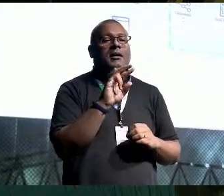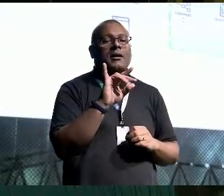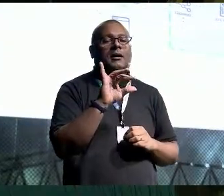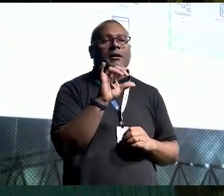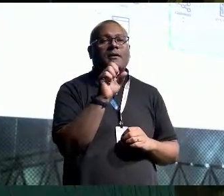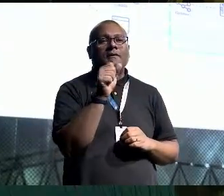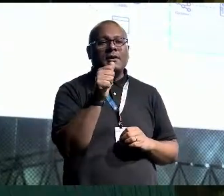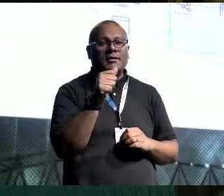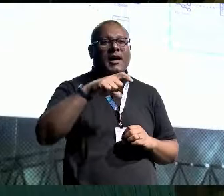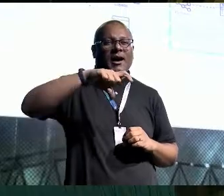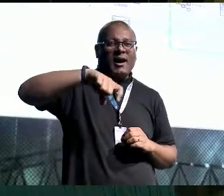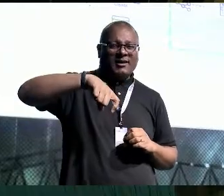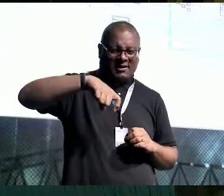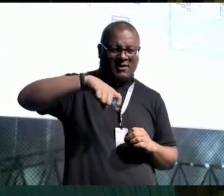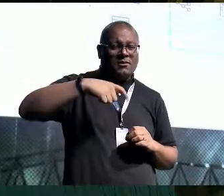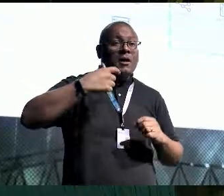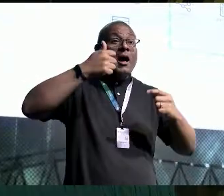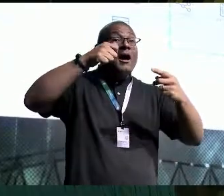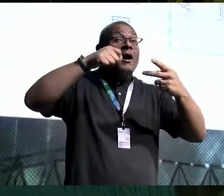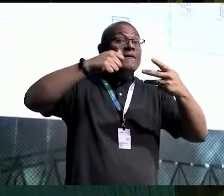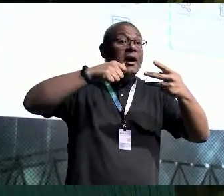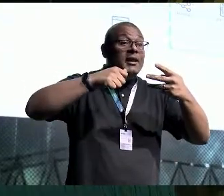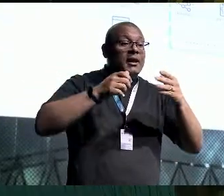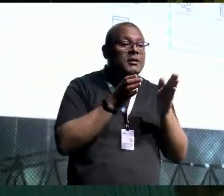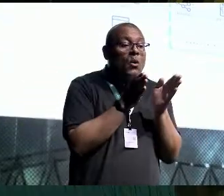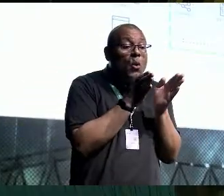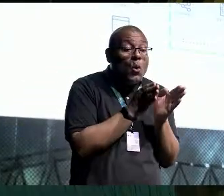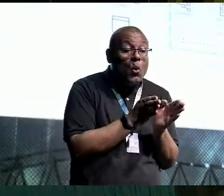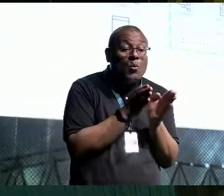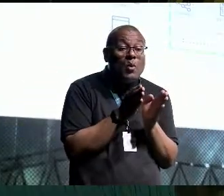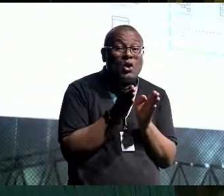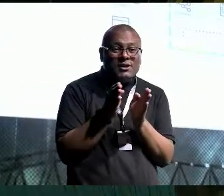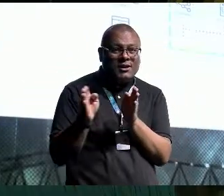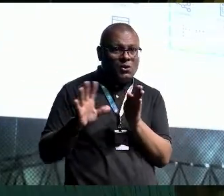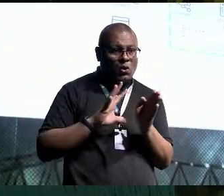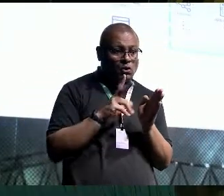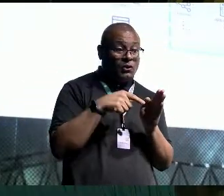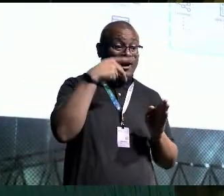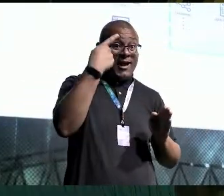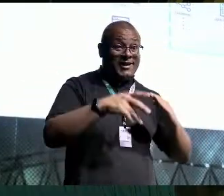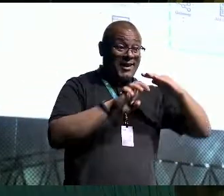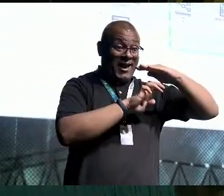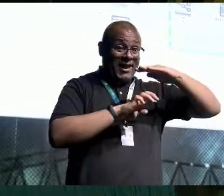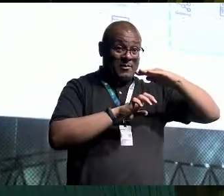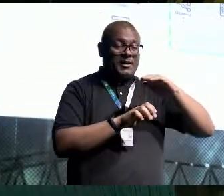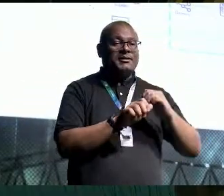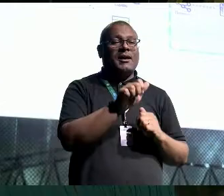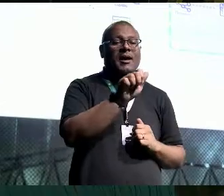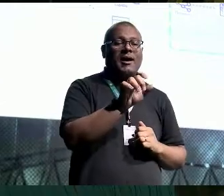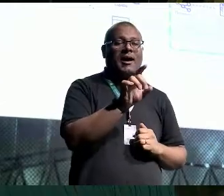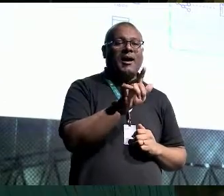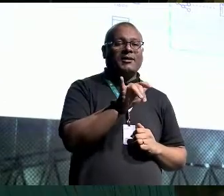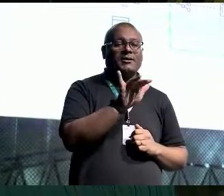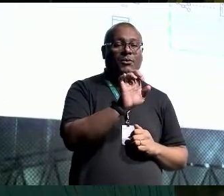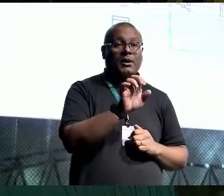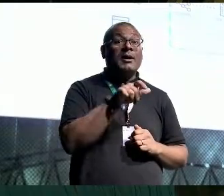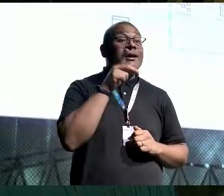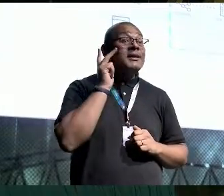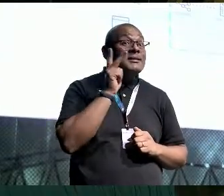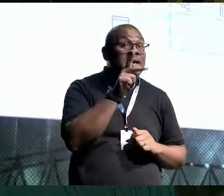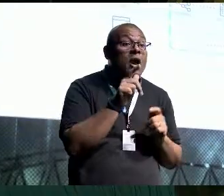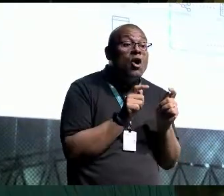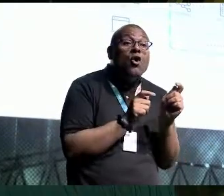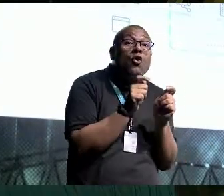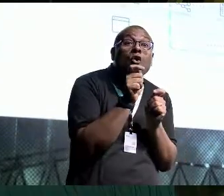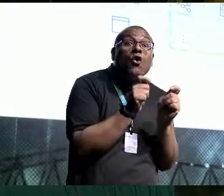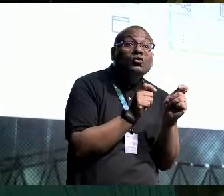ou negar a transação. E, nesse fluxo inteiro, a ADI domina grande parte dele, sendo gateway, antifraude e